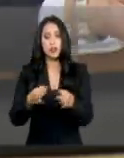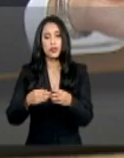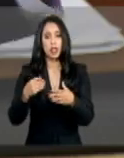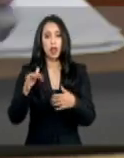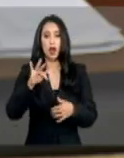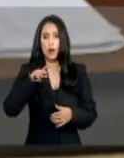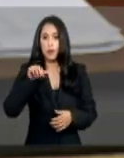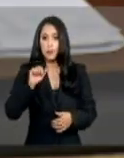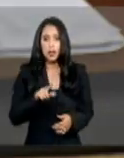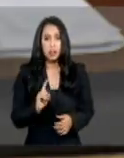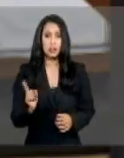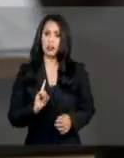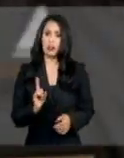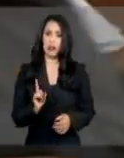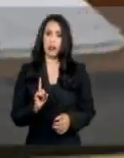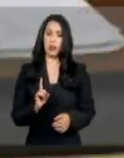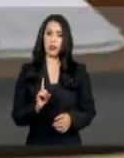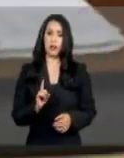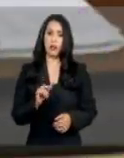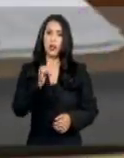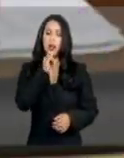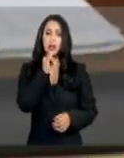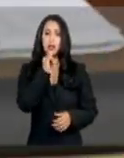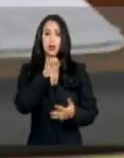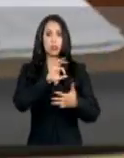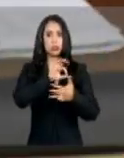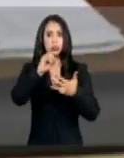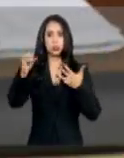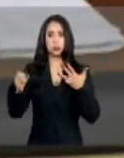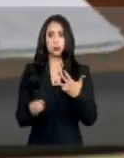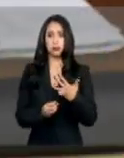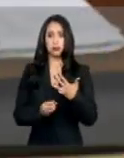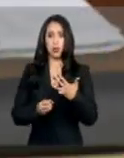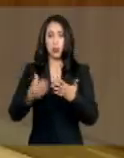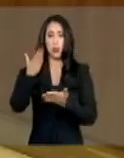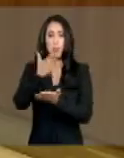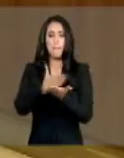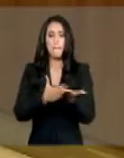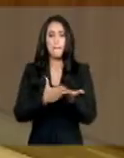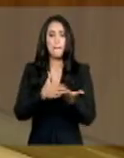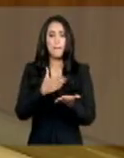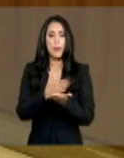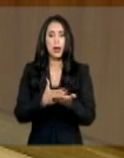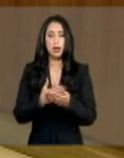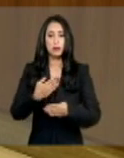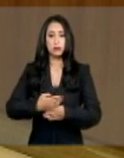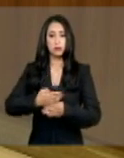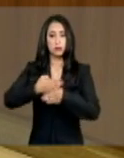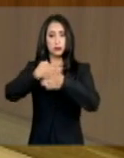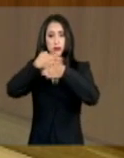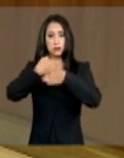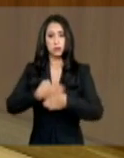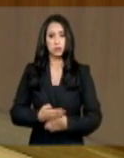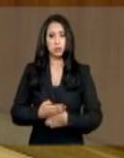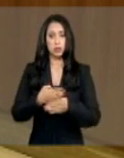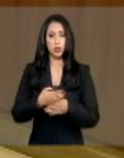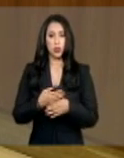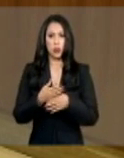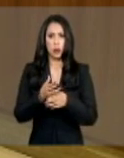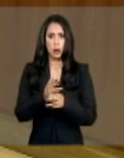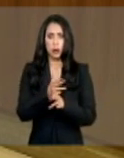na praça dos três poderes um paredão e passarmos a fuzilar